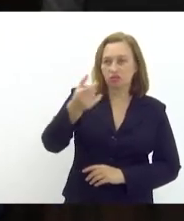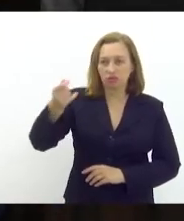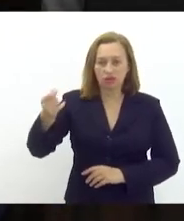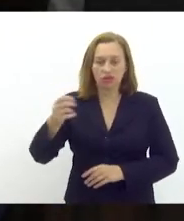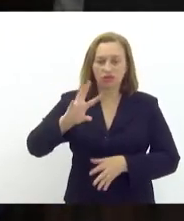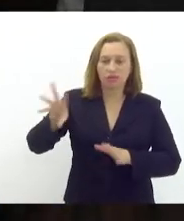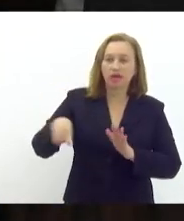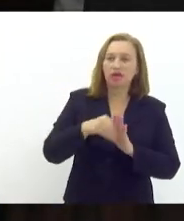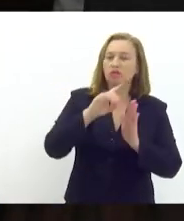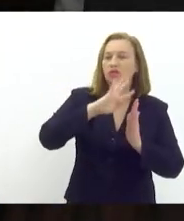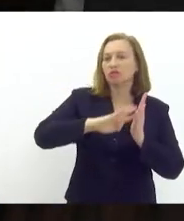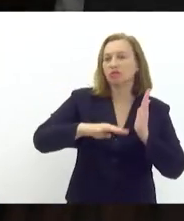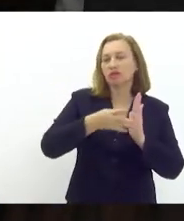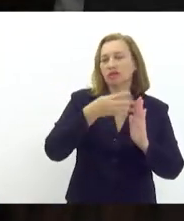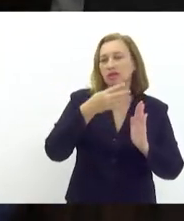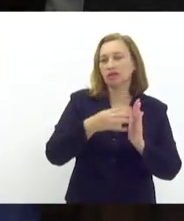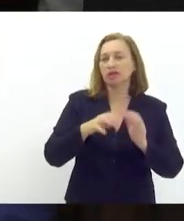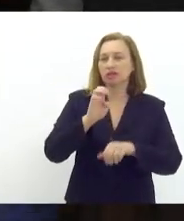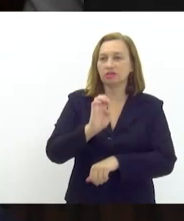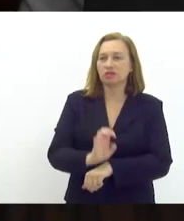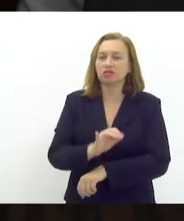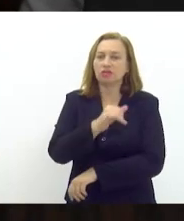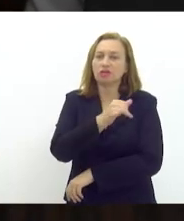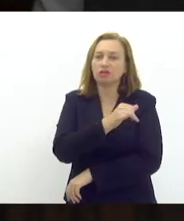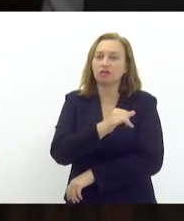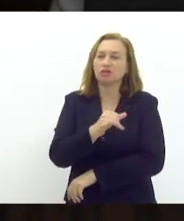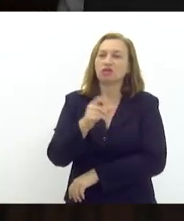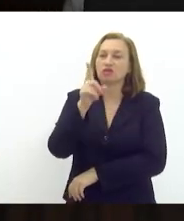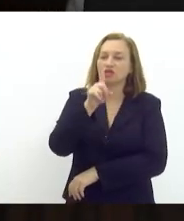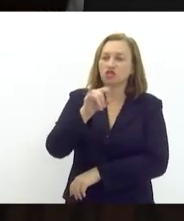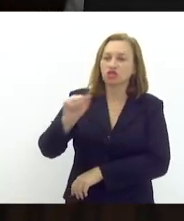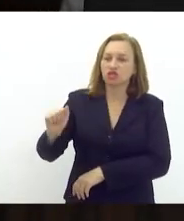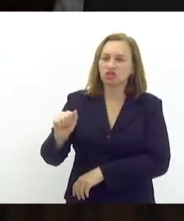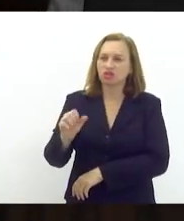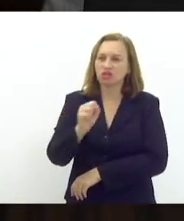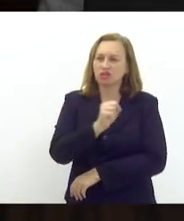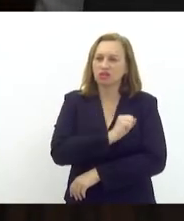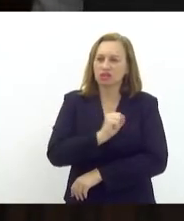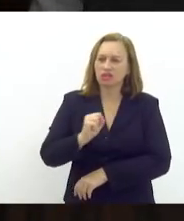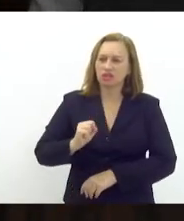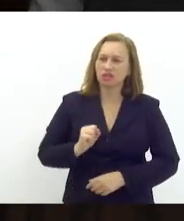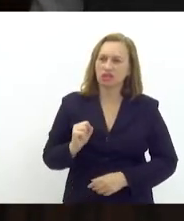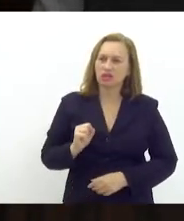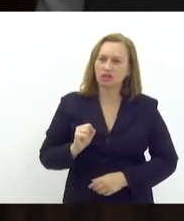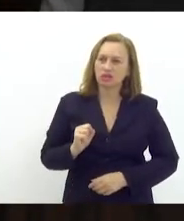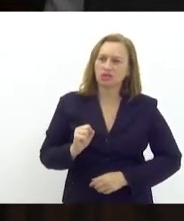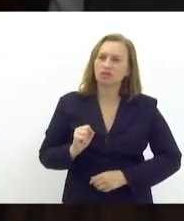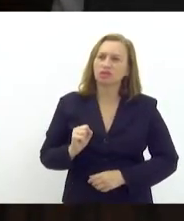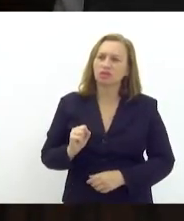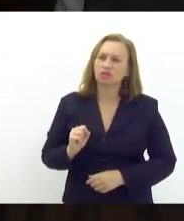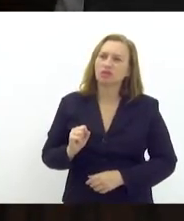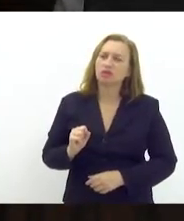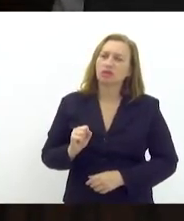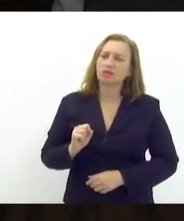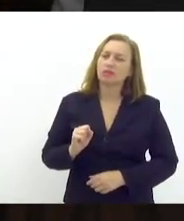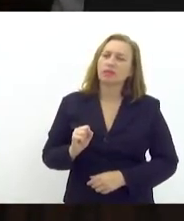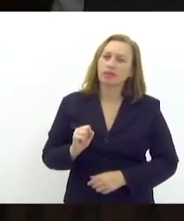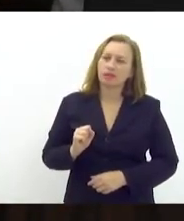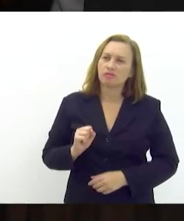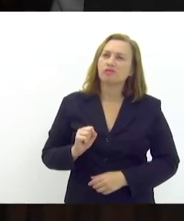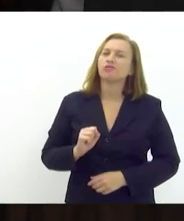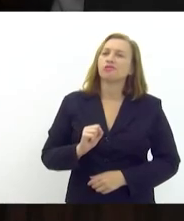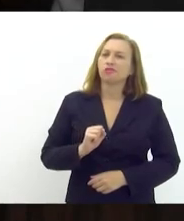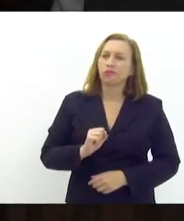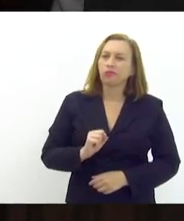Oficial do Estado do Rio de Janeiro o dia dos sacerdotes e sacerdoci sacerdotisas de